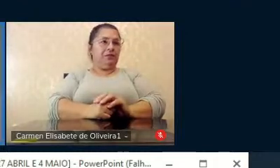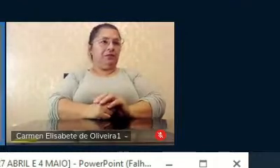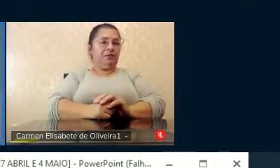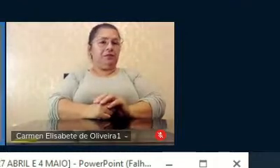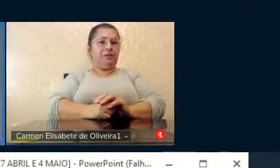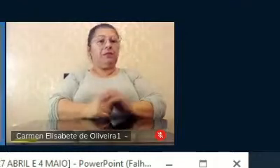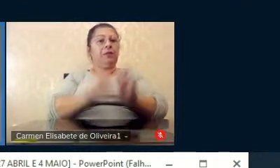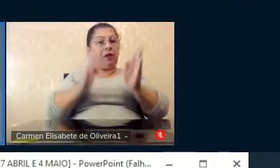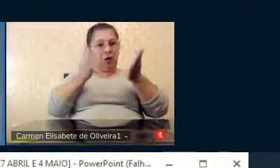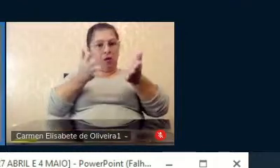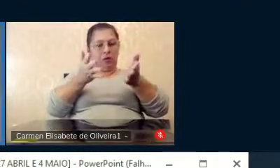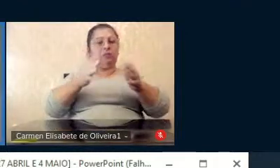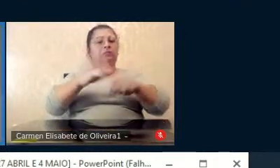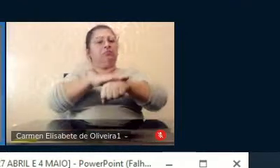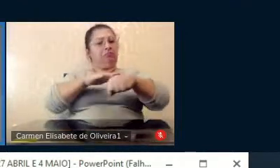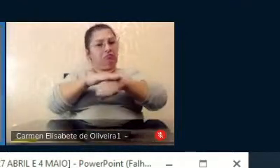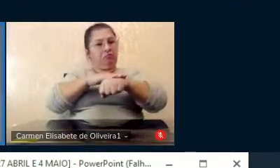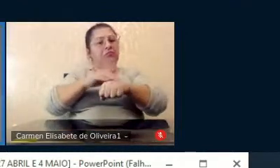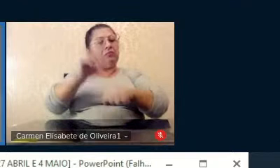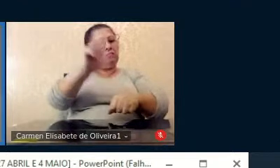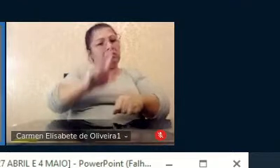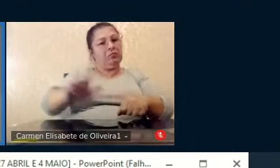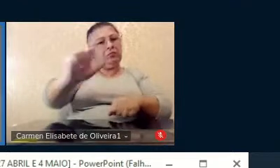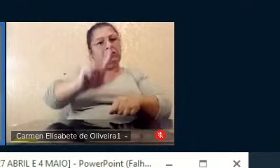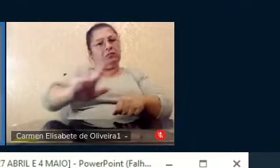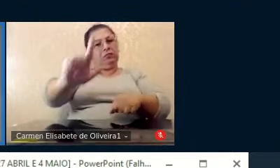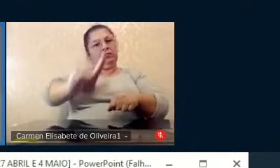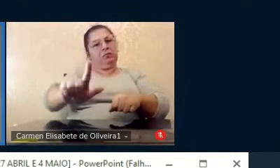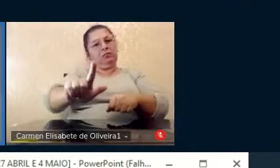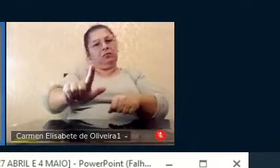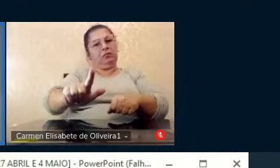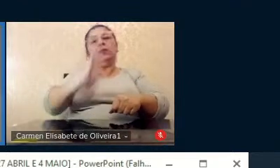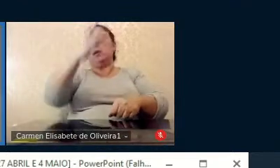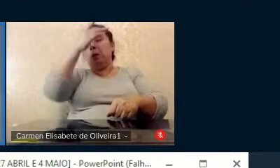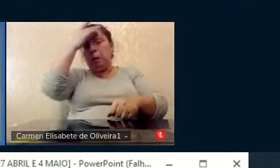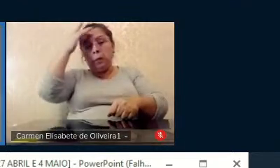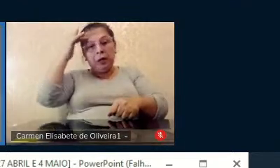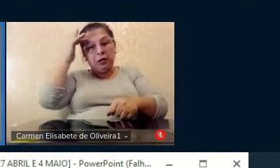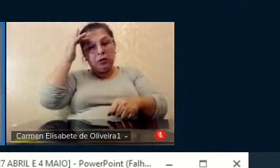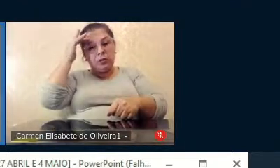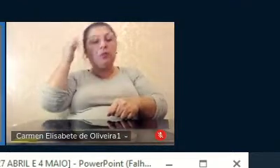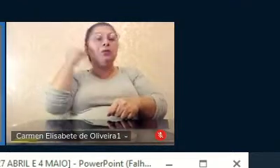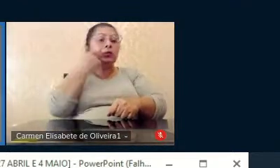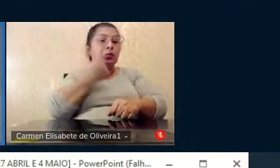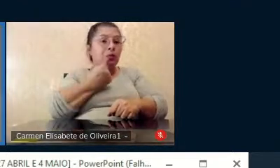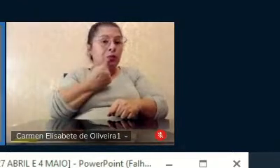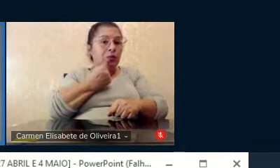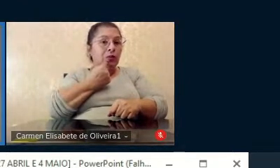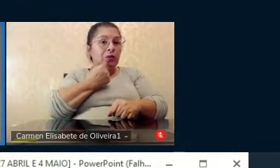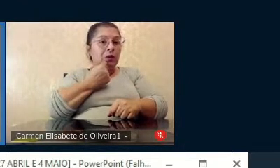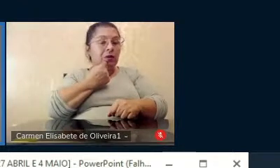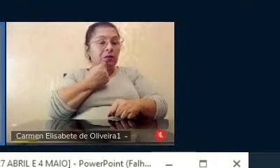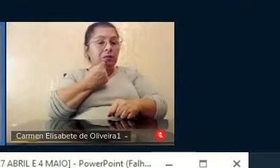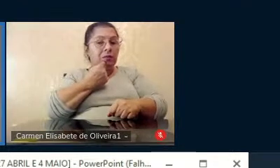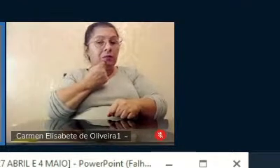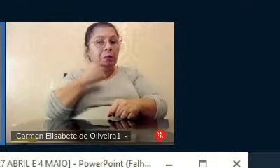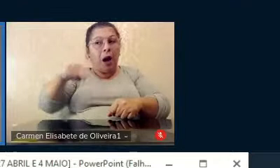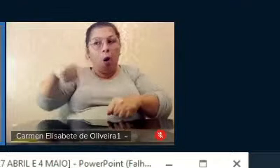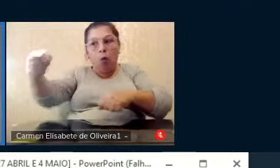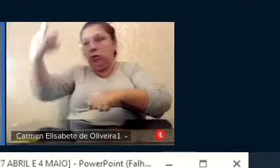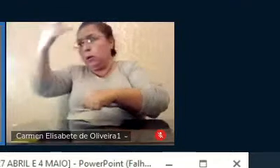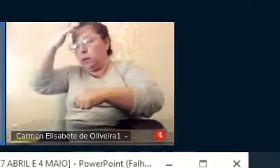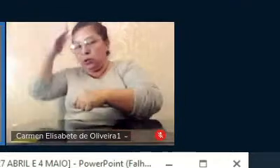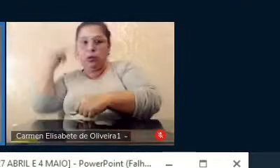Então, nós vamos falar agora da literatura que é de pessoas surdas para pessoas surdas,